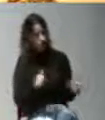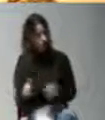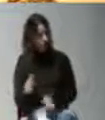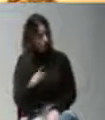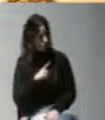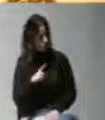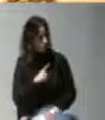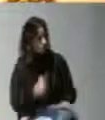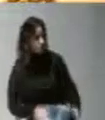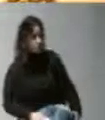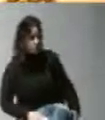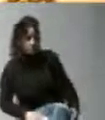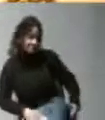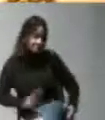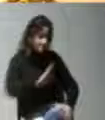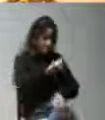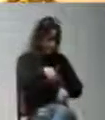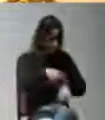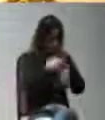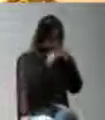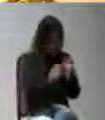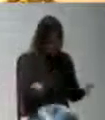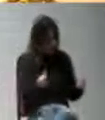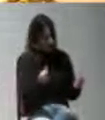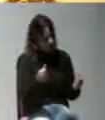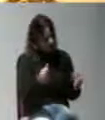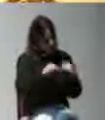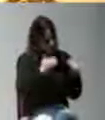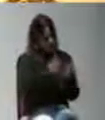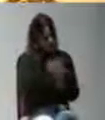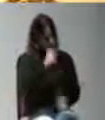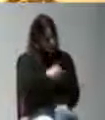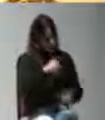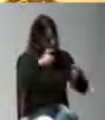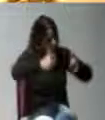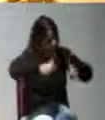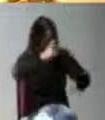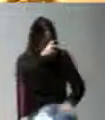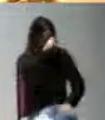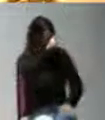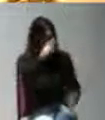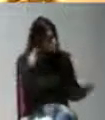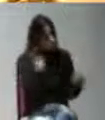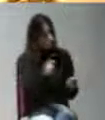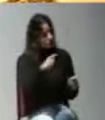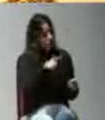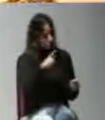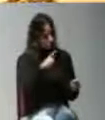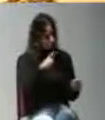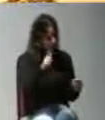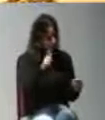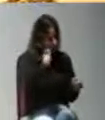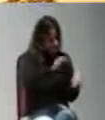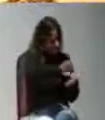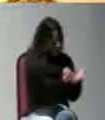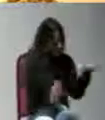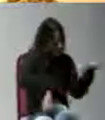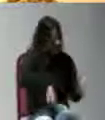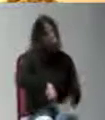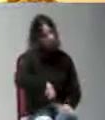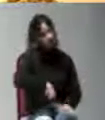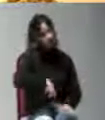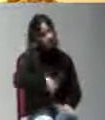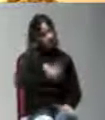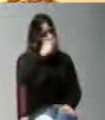país despedaçado, a escola é uma potência, um espaço de possibilidades, com grande potencialidade de